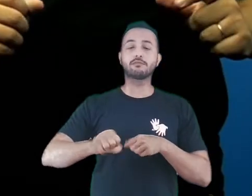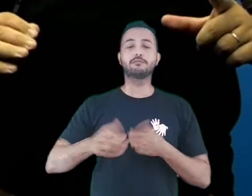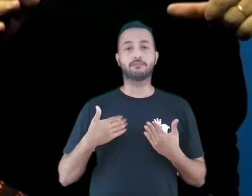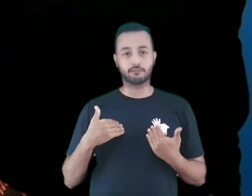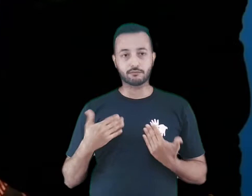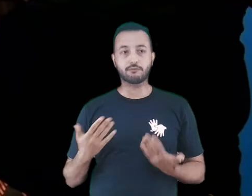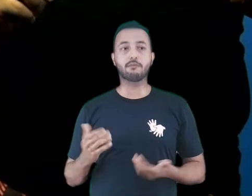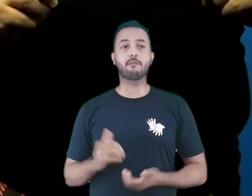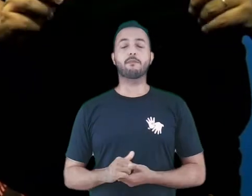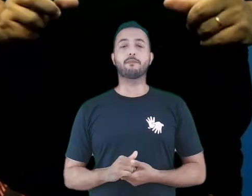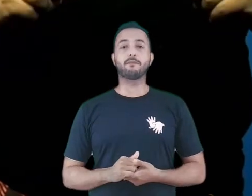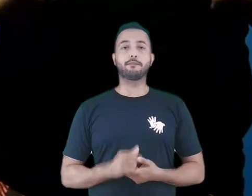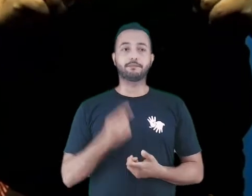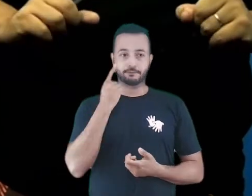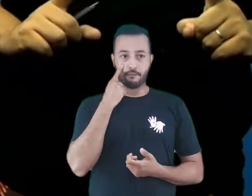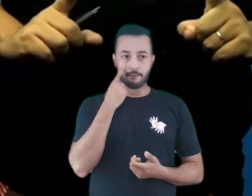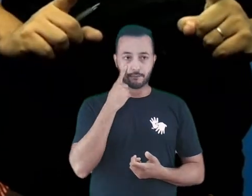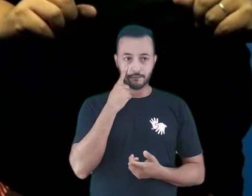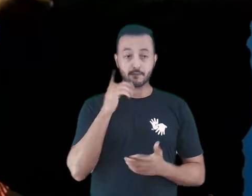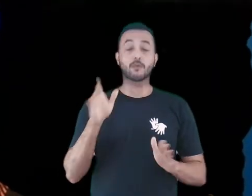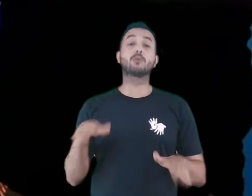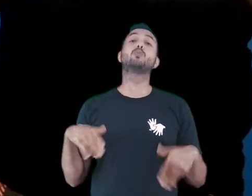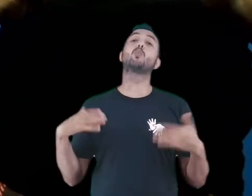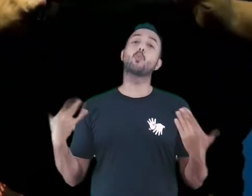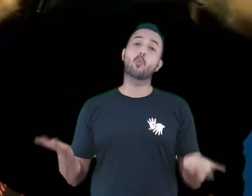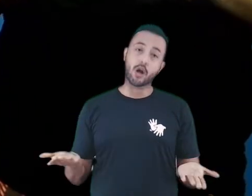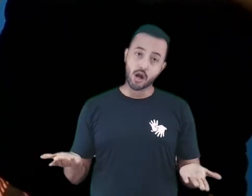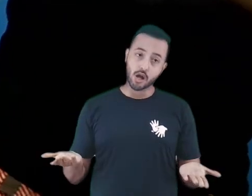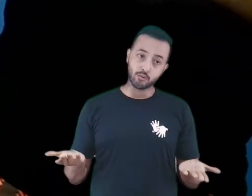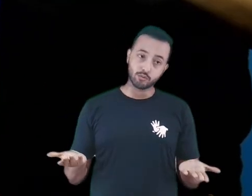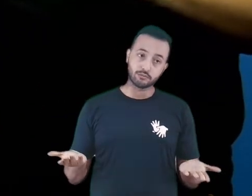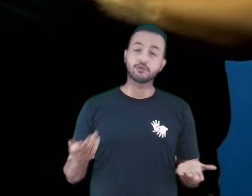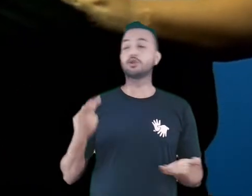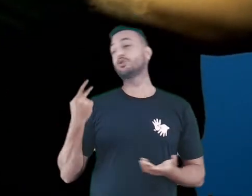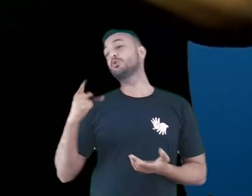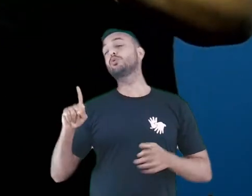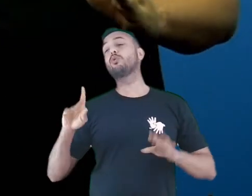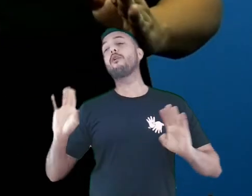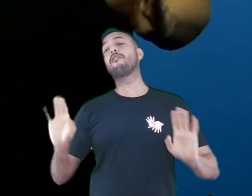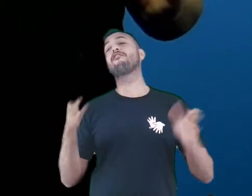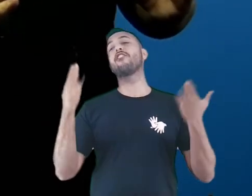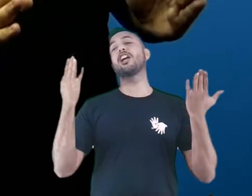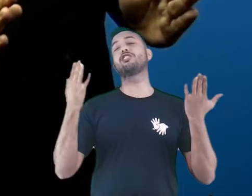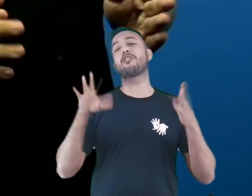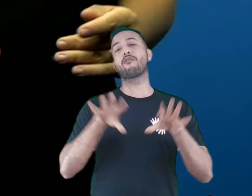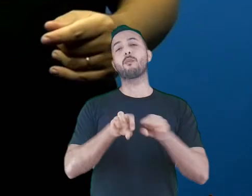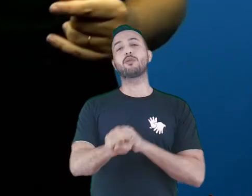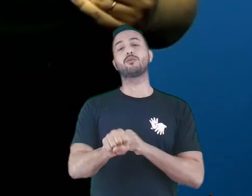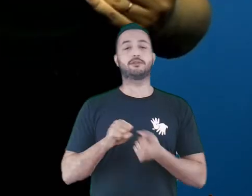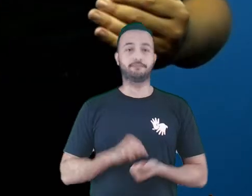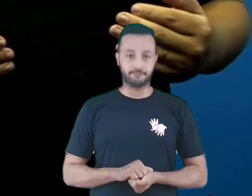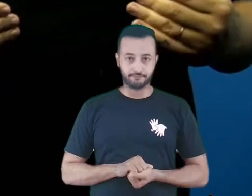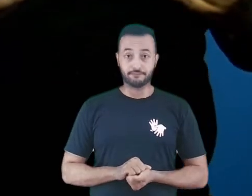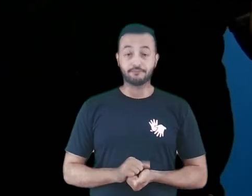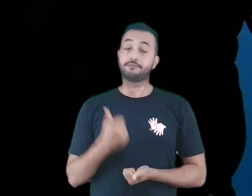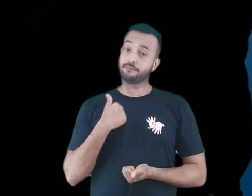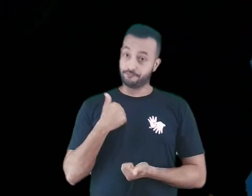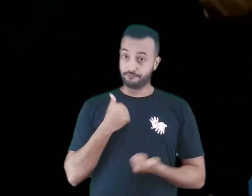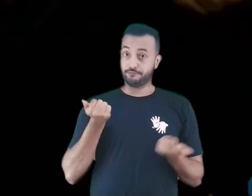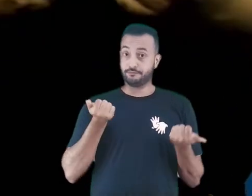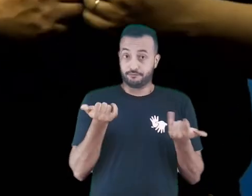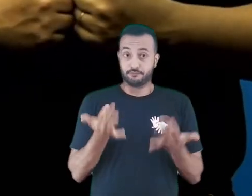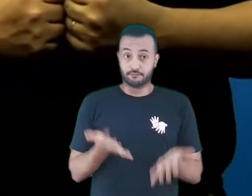para mim. Vê só. Quando será sua festa de formatura? Eu estou